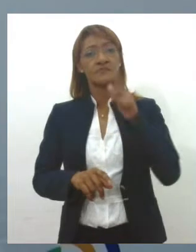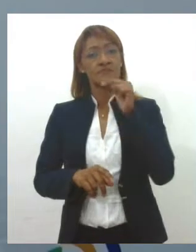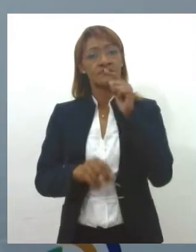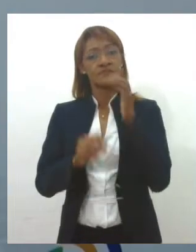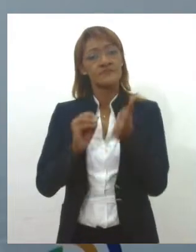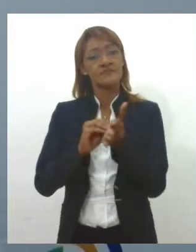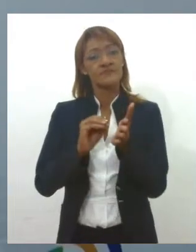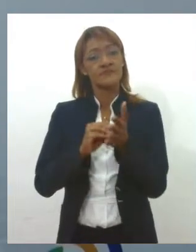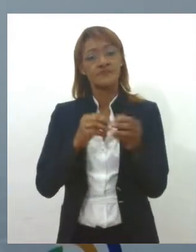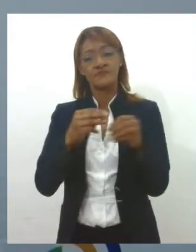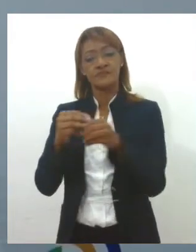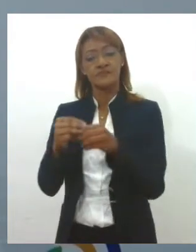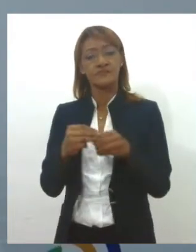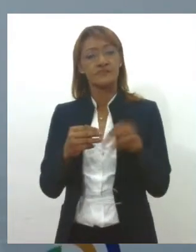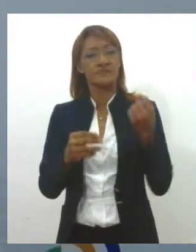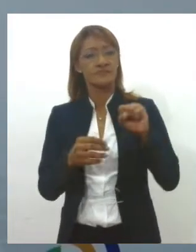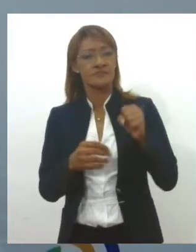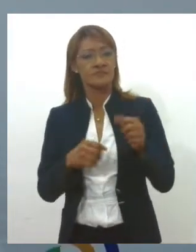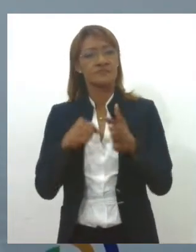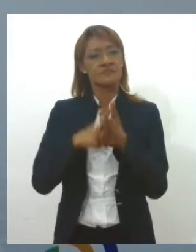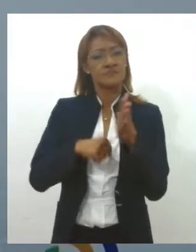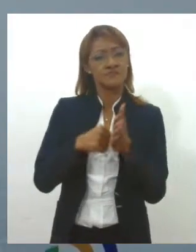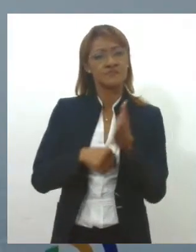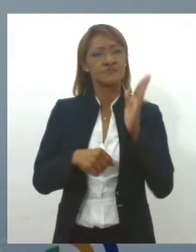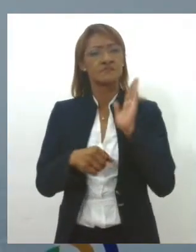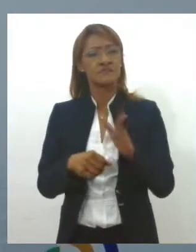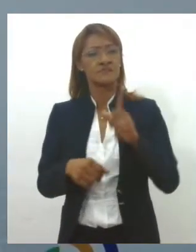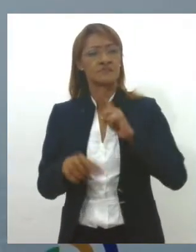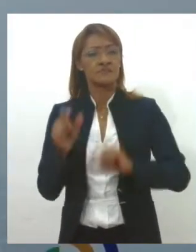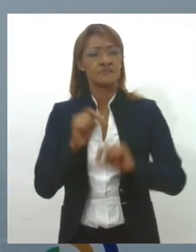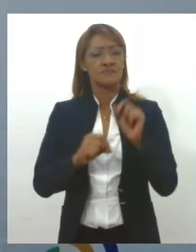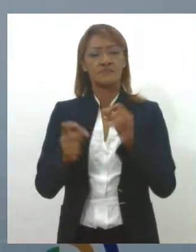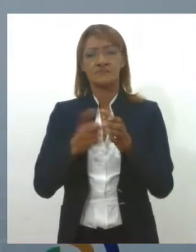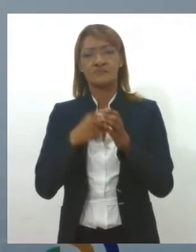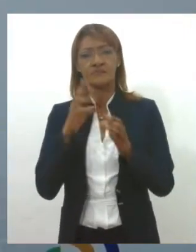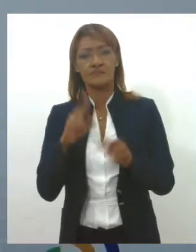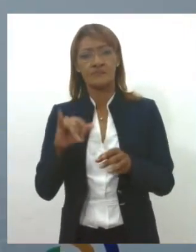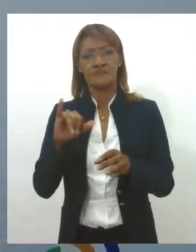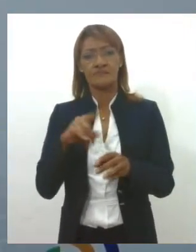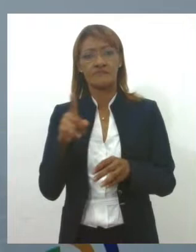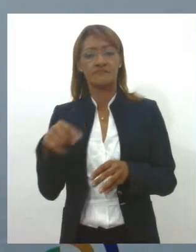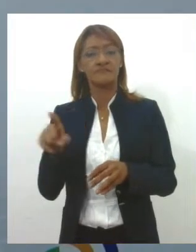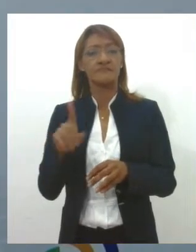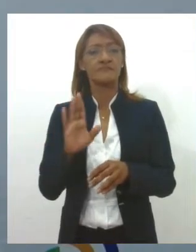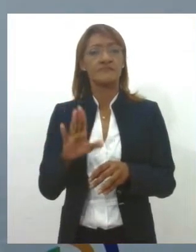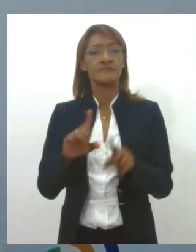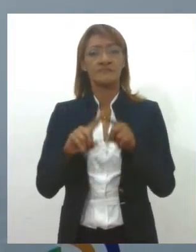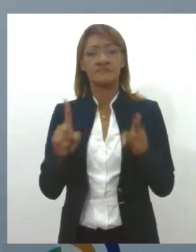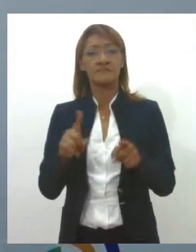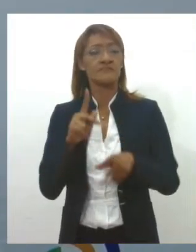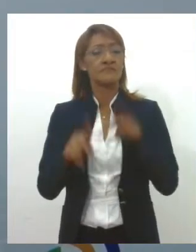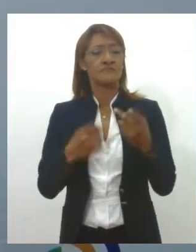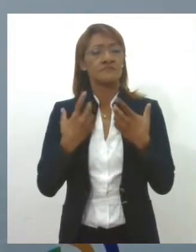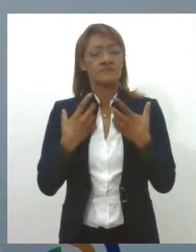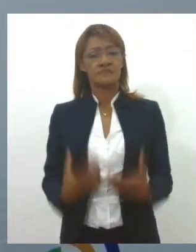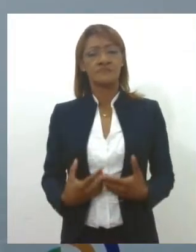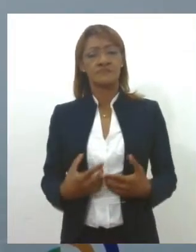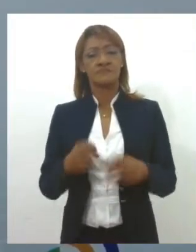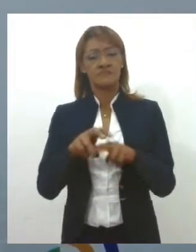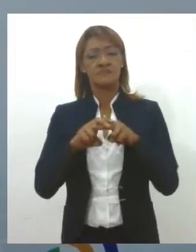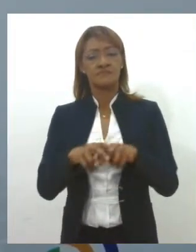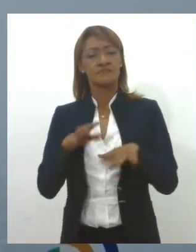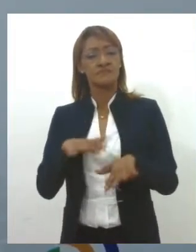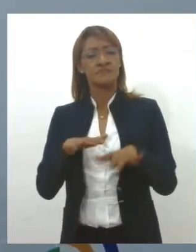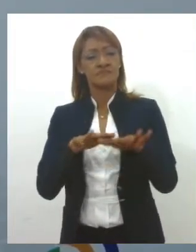banda para as pessoas protestando fizemo que a gente trazer aqui um vídeo da cidade de pinhão de hoje quando as pessoas cansadas fizeram um protesto mais